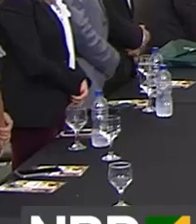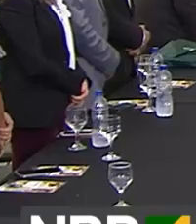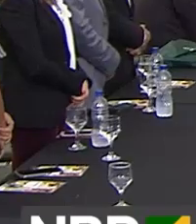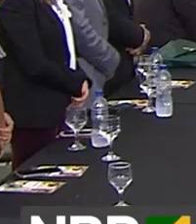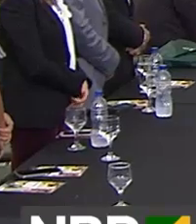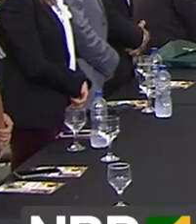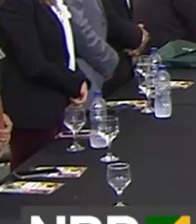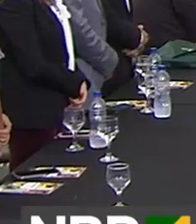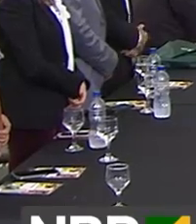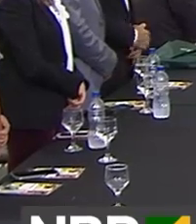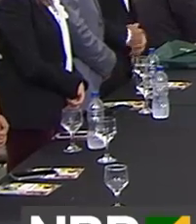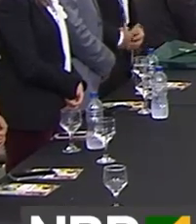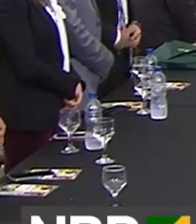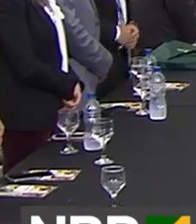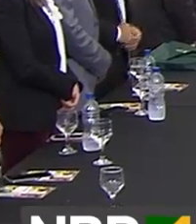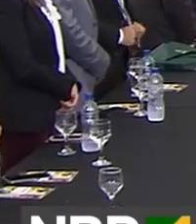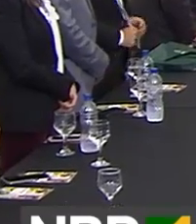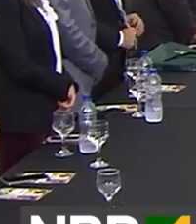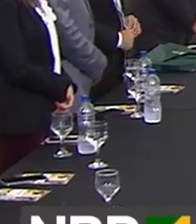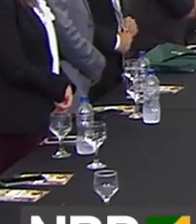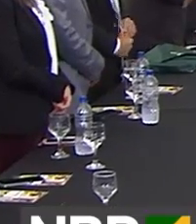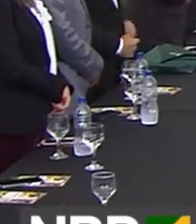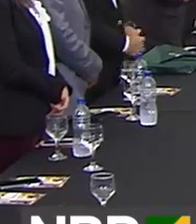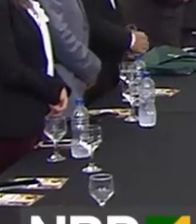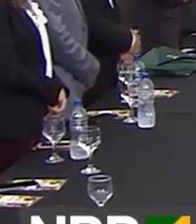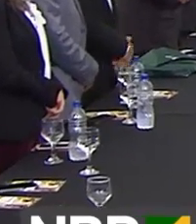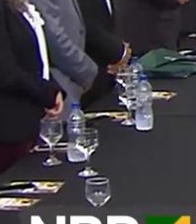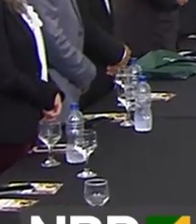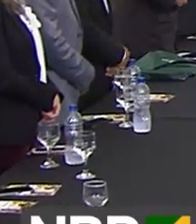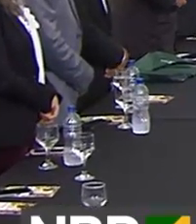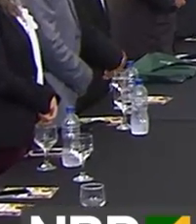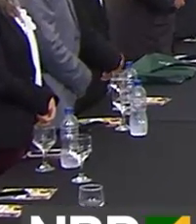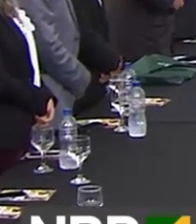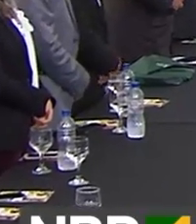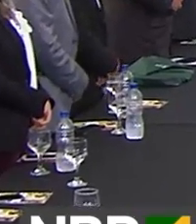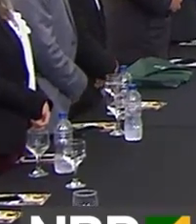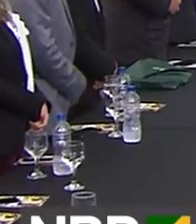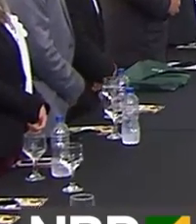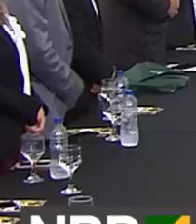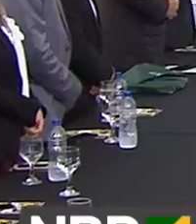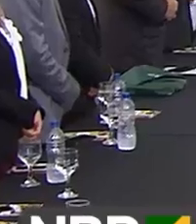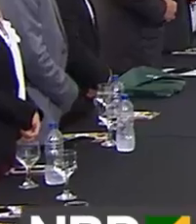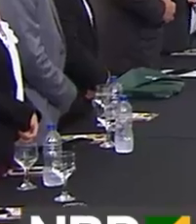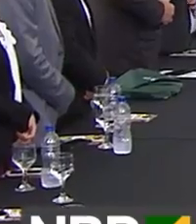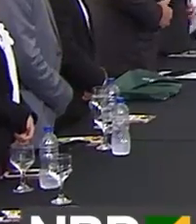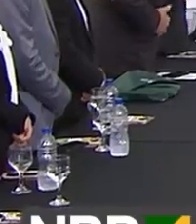conselhos deliberativos da Sudam, Sudene e Sudeco. Vamos acompanhar.